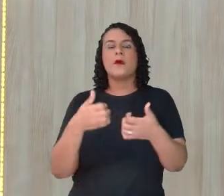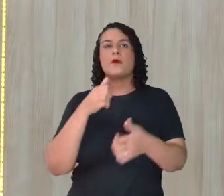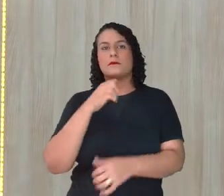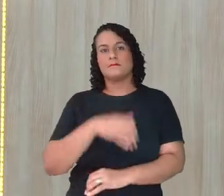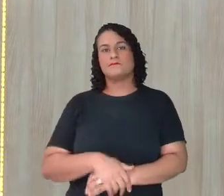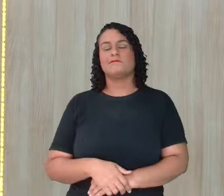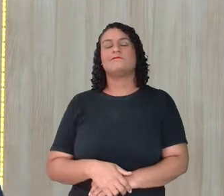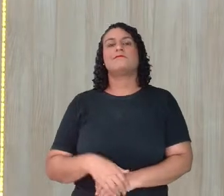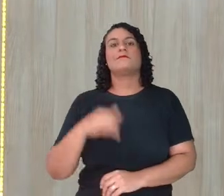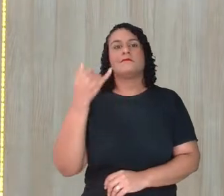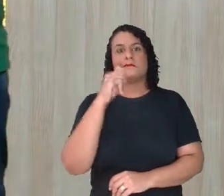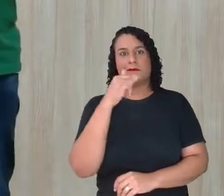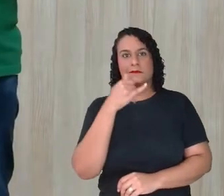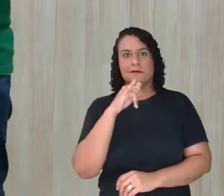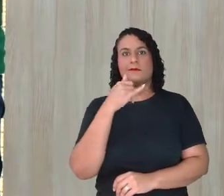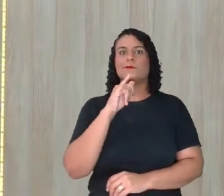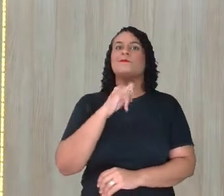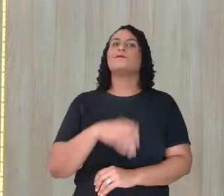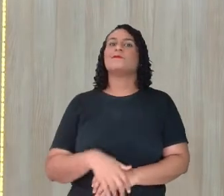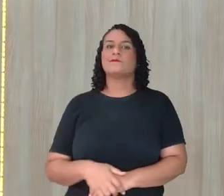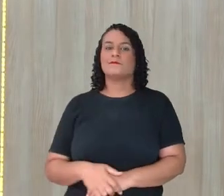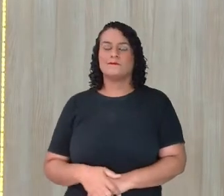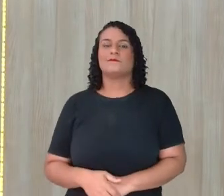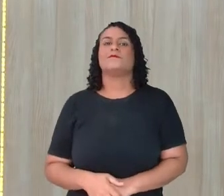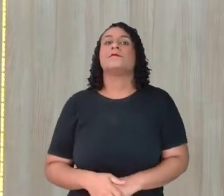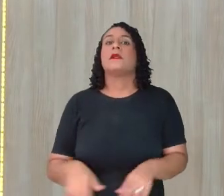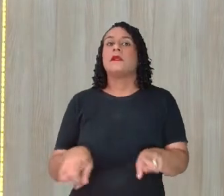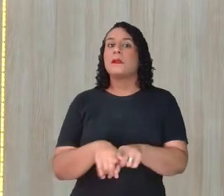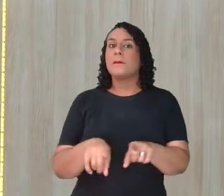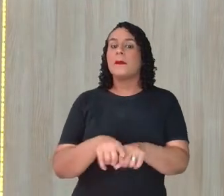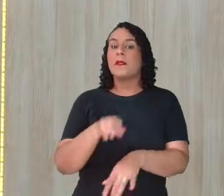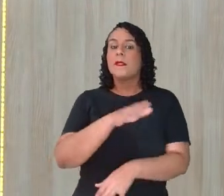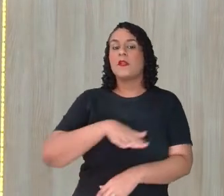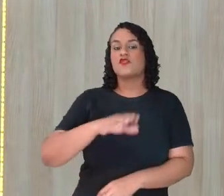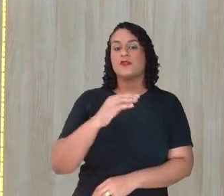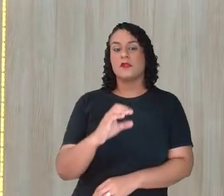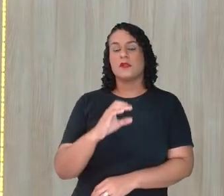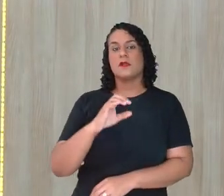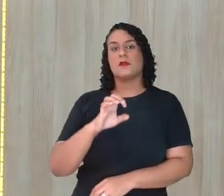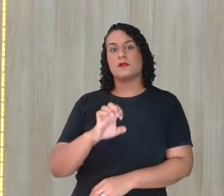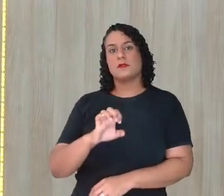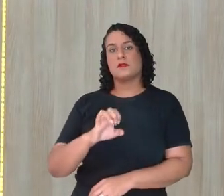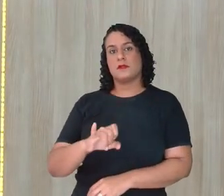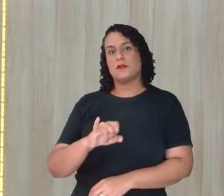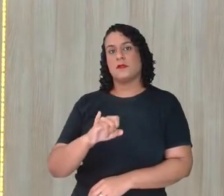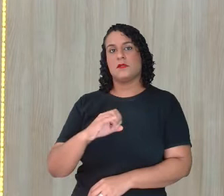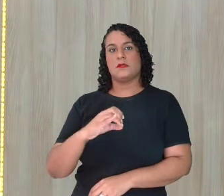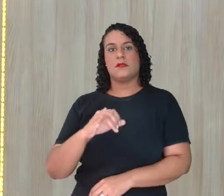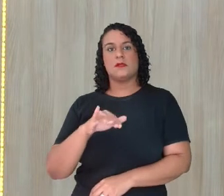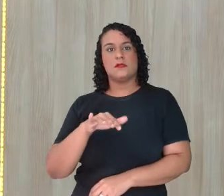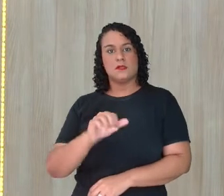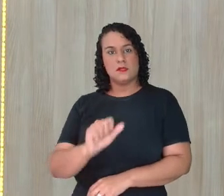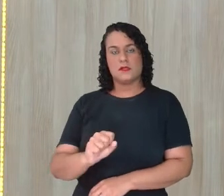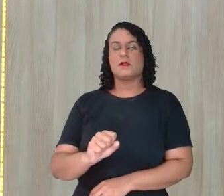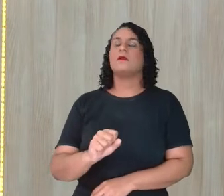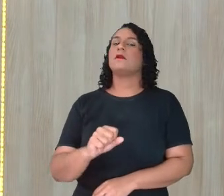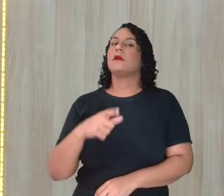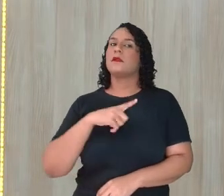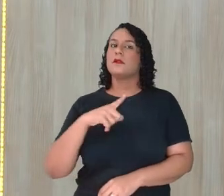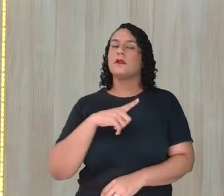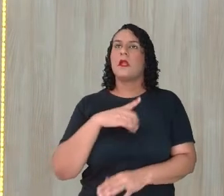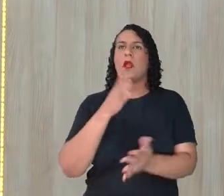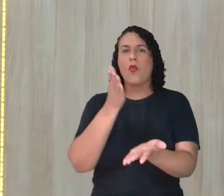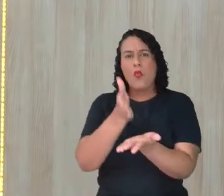né, na região da Sicília, né? Então, de um lado, né, na fronteira